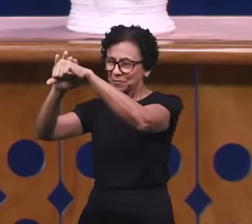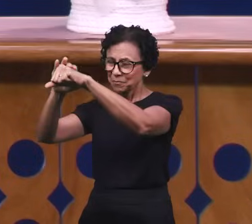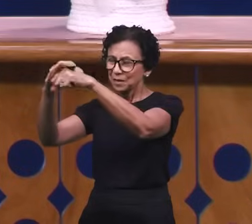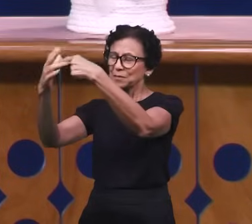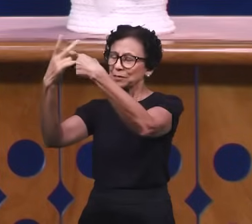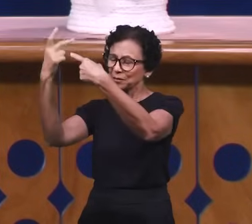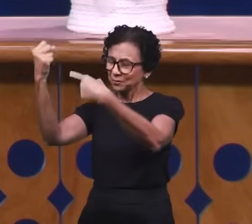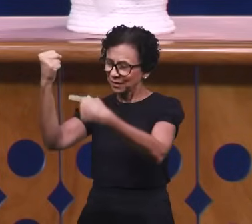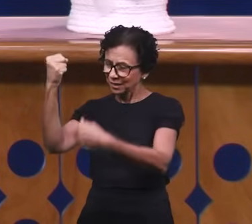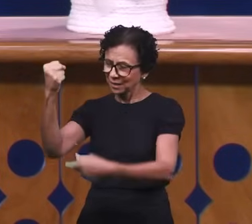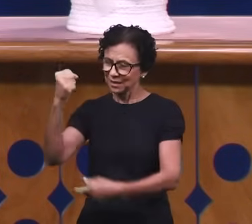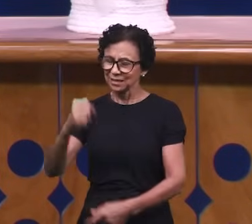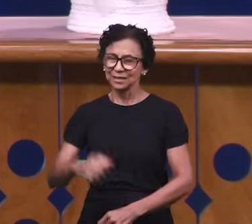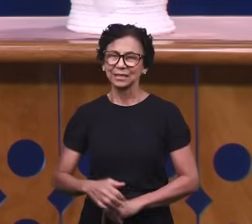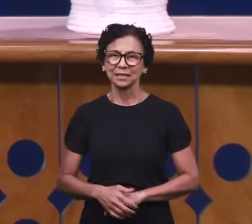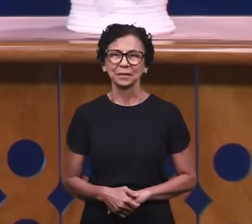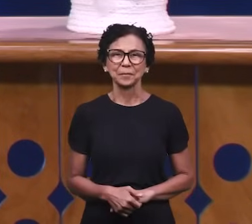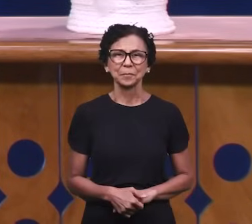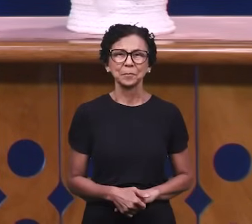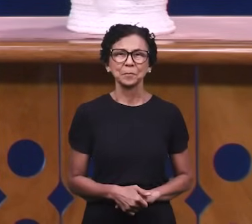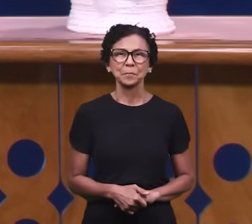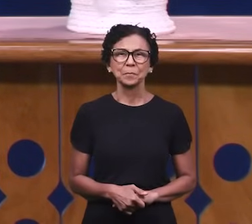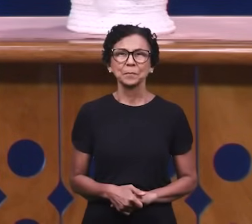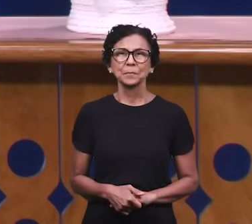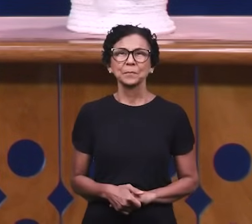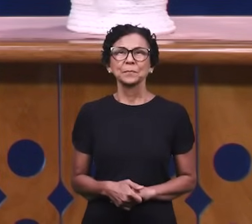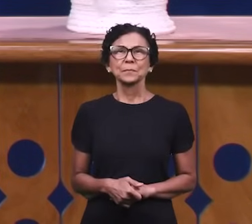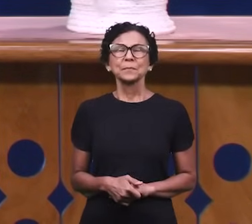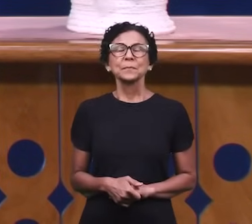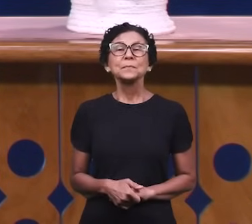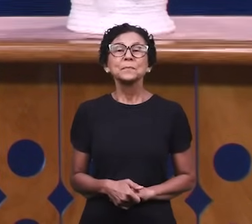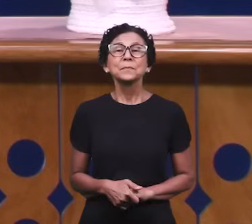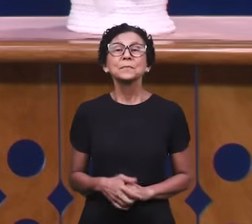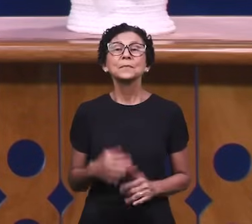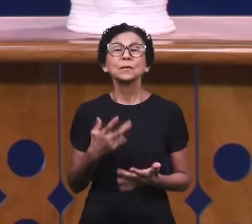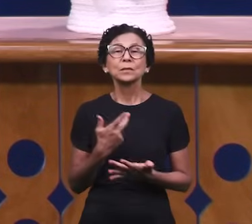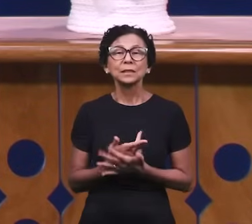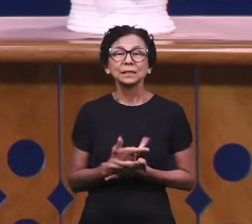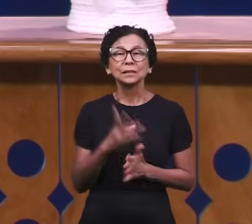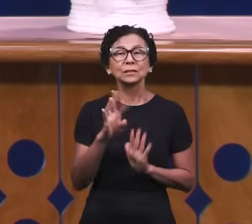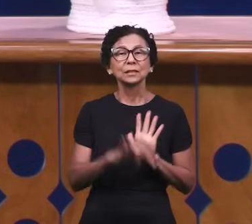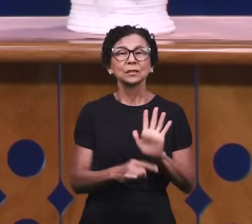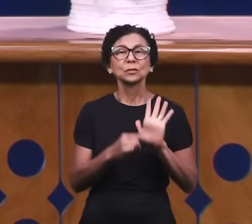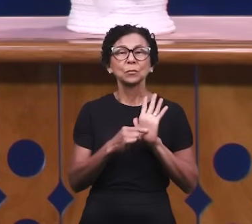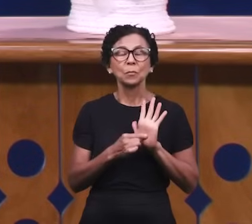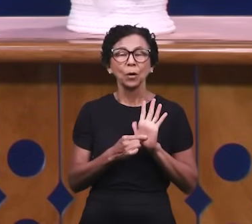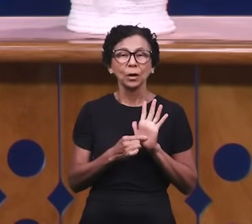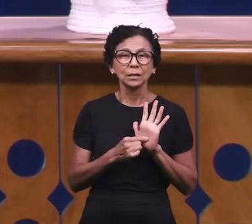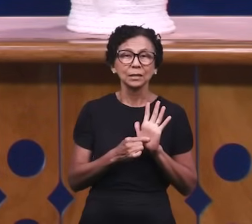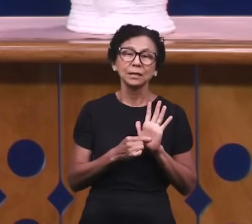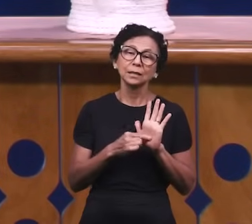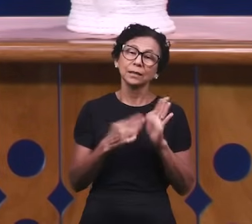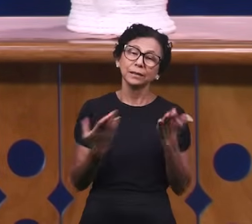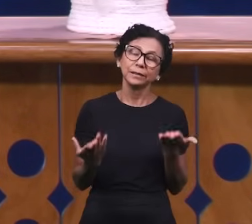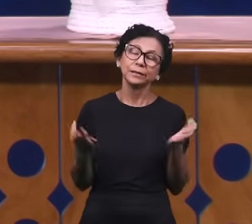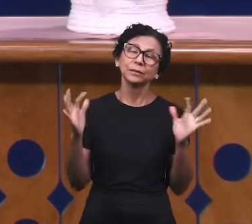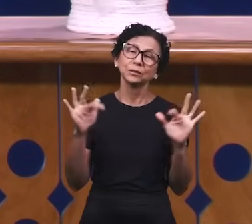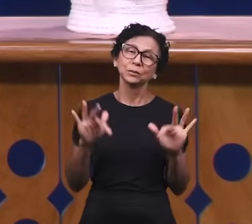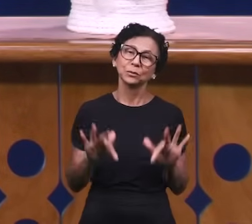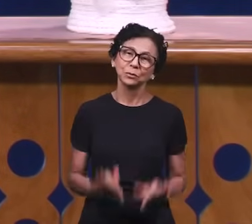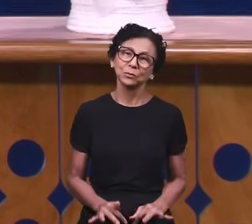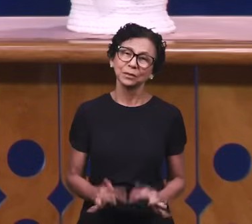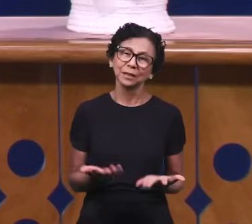isso que nós glorificamos o Senhor. E o capítulo ele finaliza dizendo o seguinte: "Olha, e foram todos voltaram para Jerusalém.